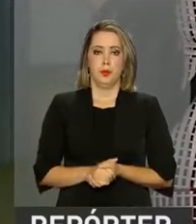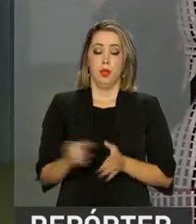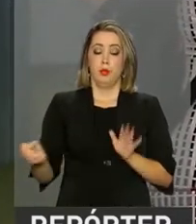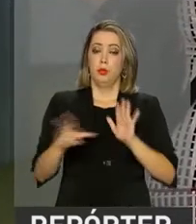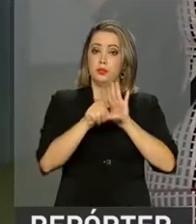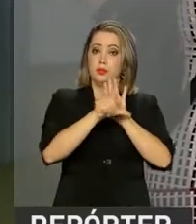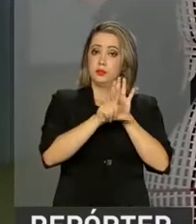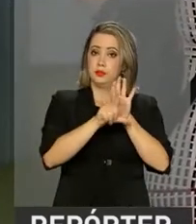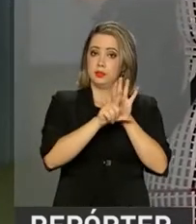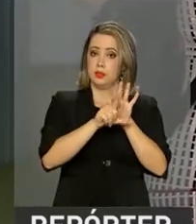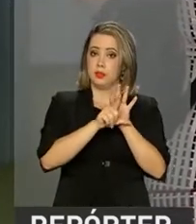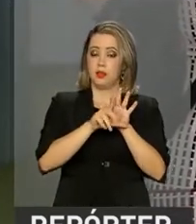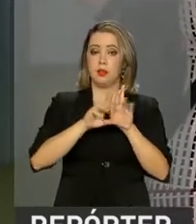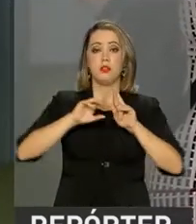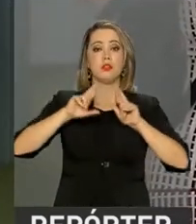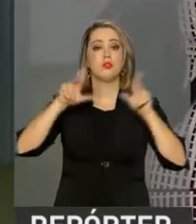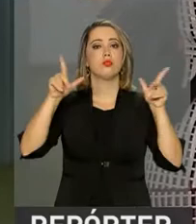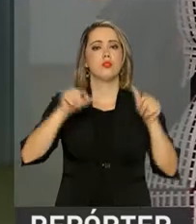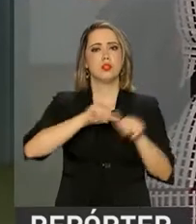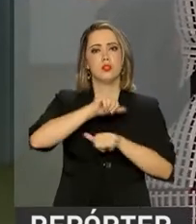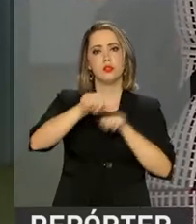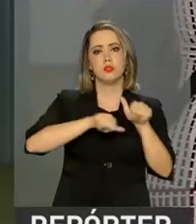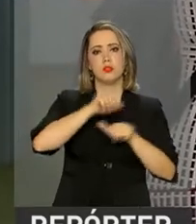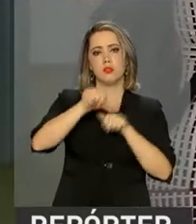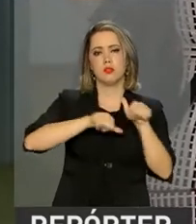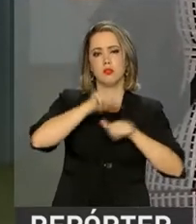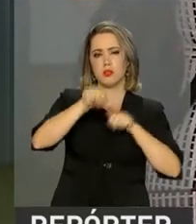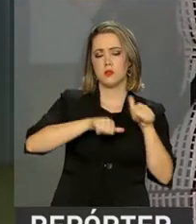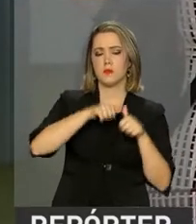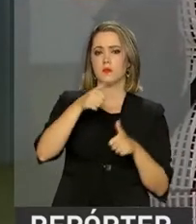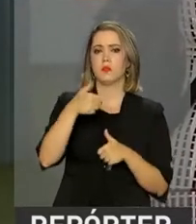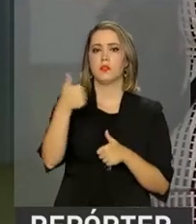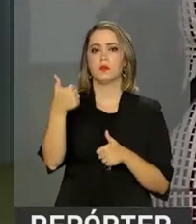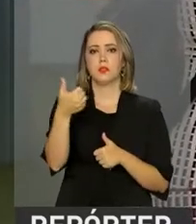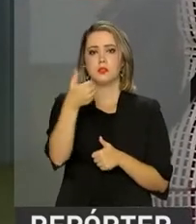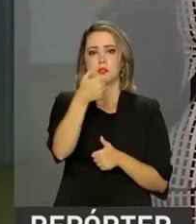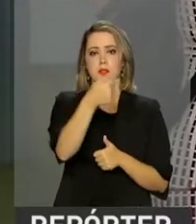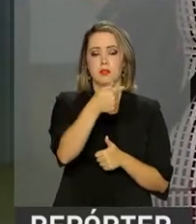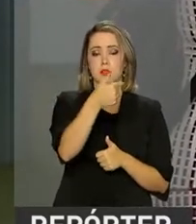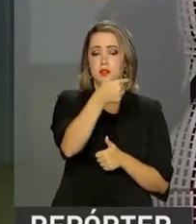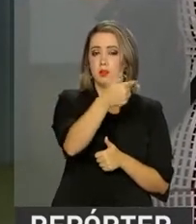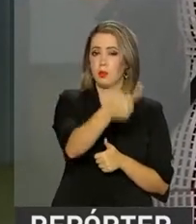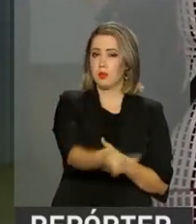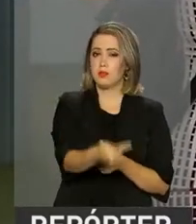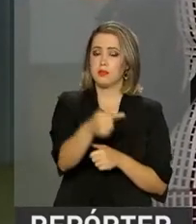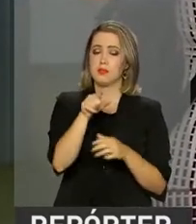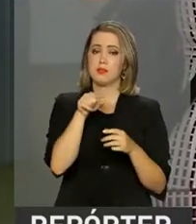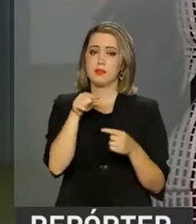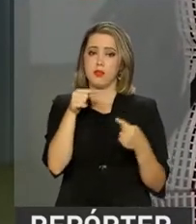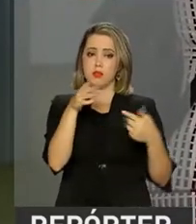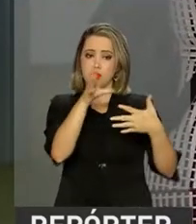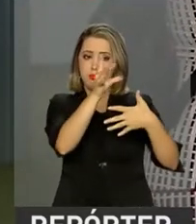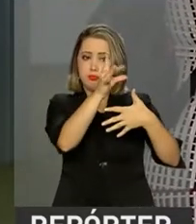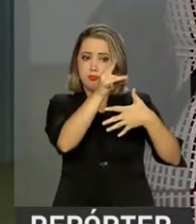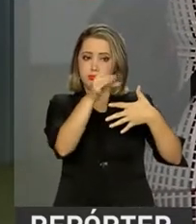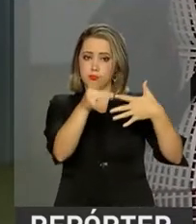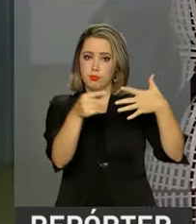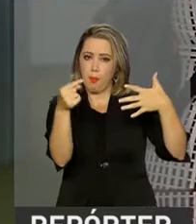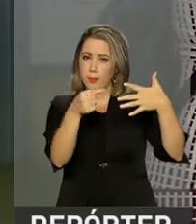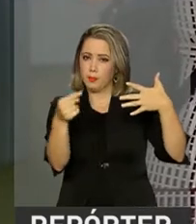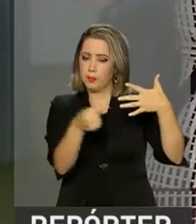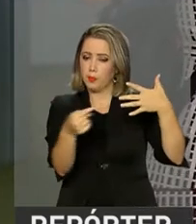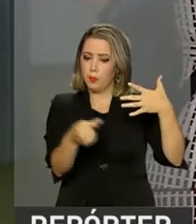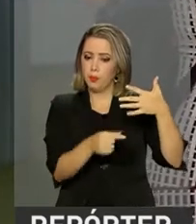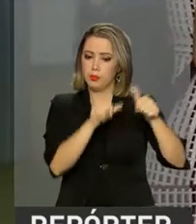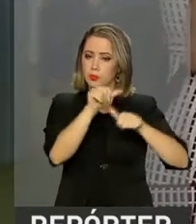ou moderniza cerca de 117 pontos da Consolidação das Leis Trabalhistas de